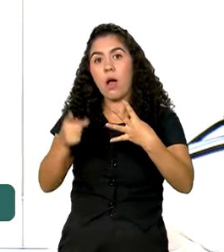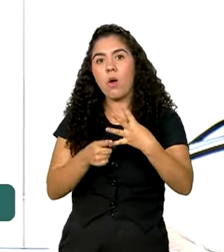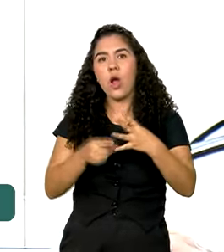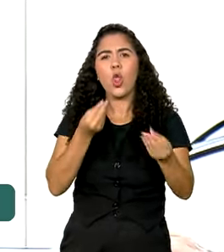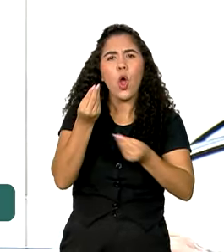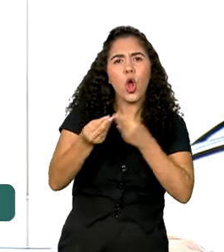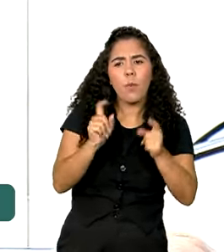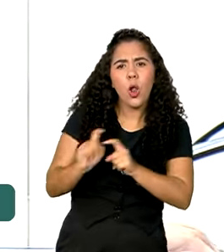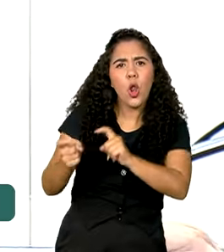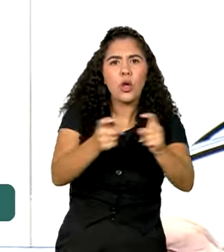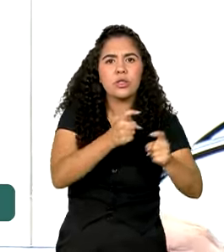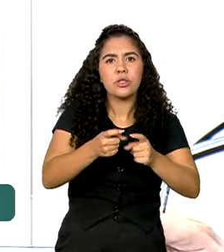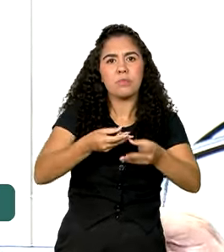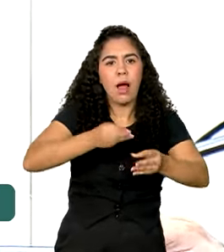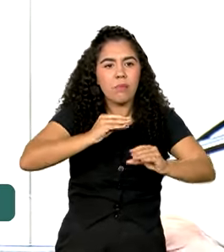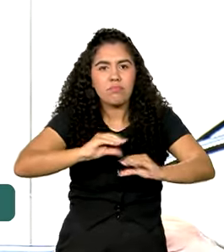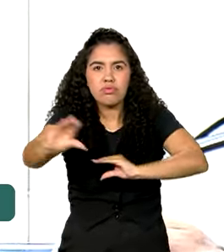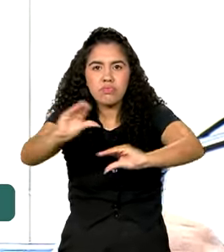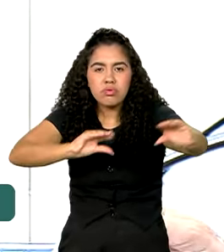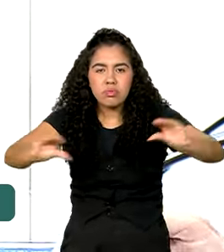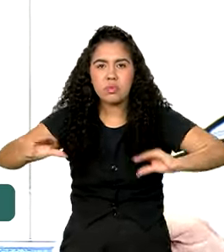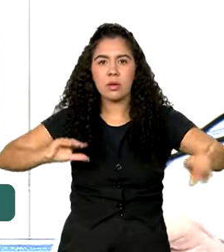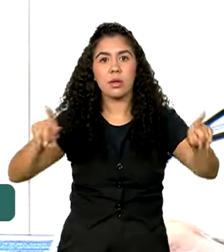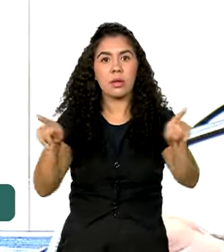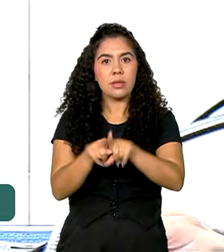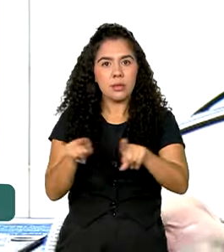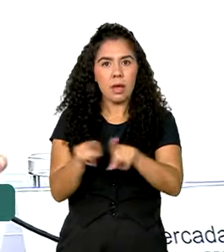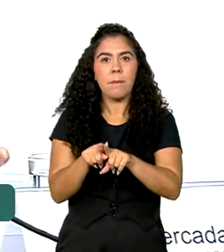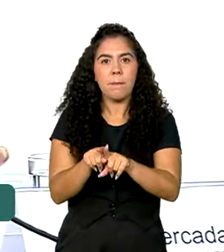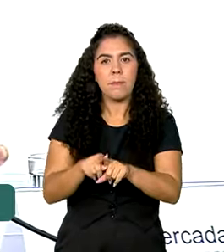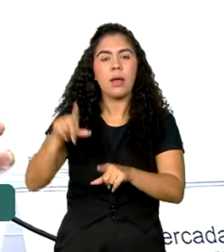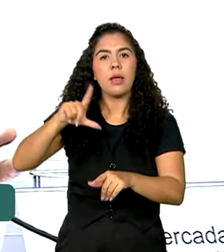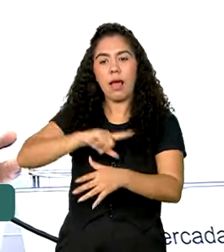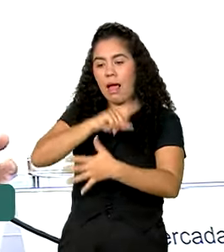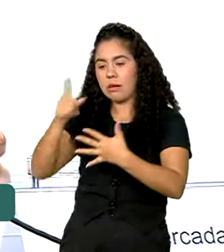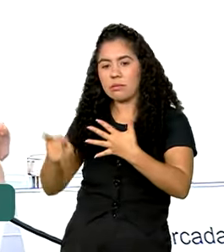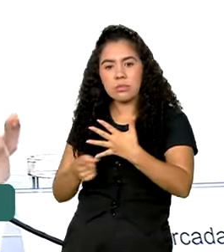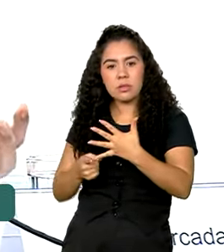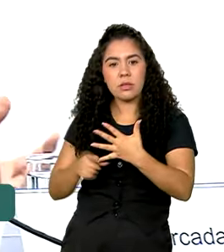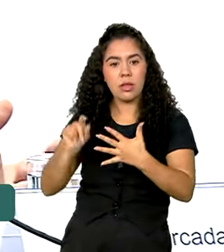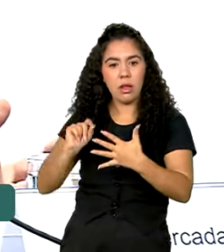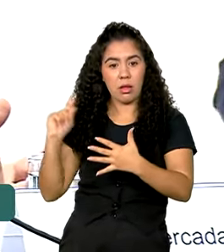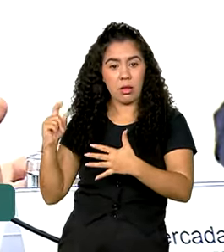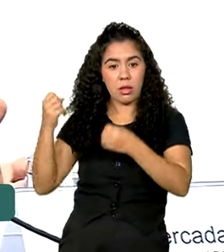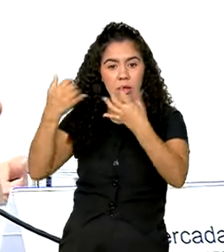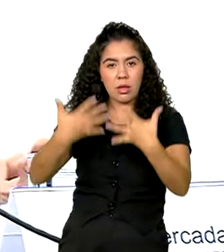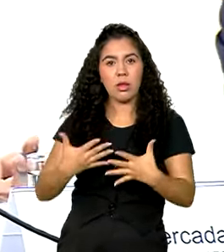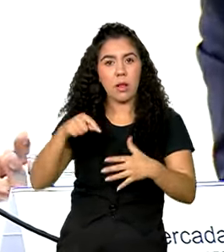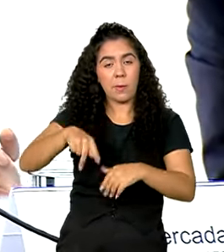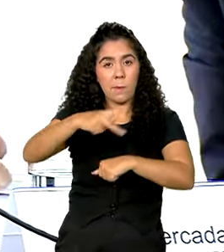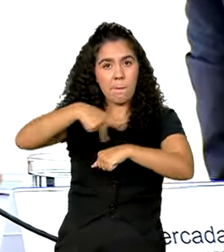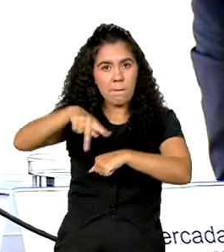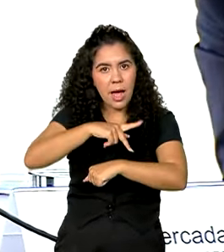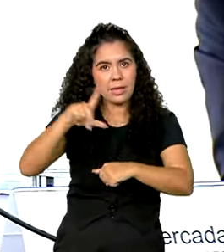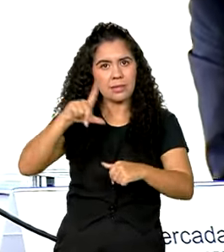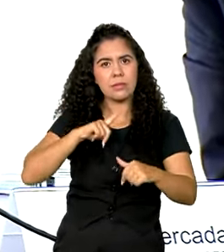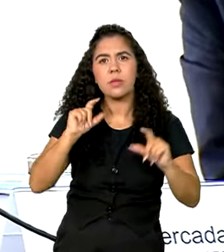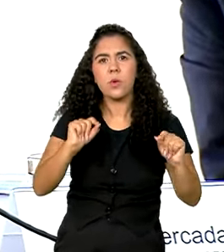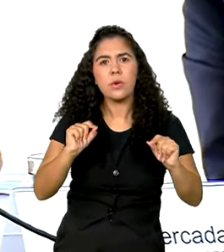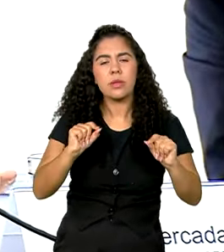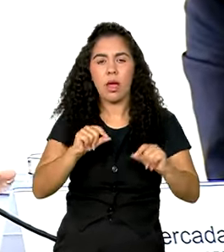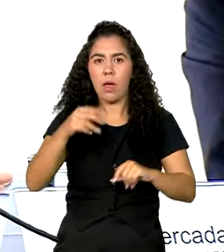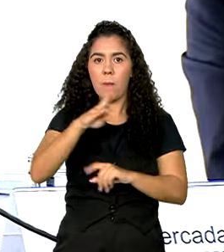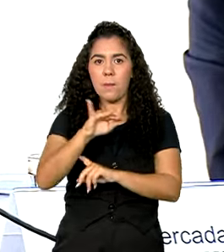distribuição. E a quinta é o desenvolvimento de cadeia de suprimento robusta. O país reúne, por ser um grande produtor de biocombustível, por